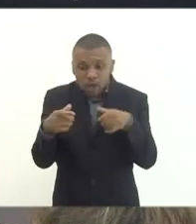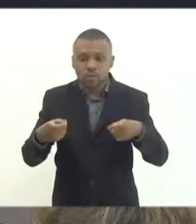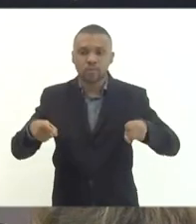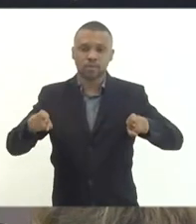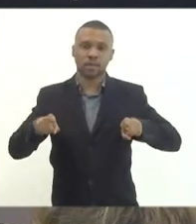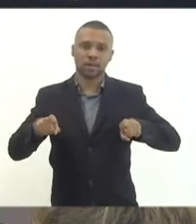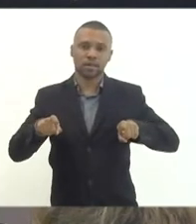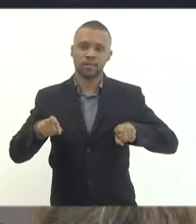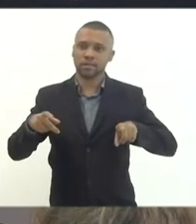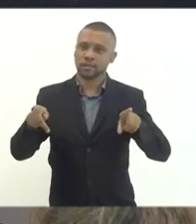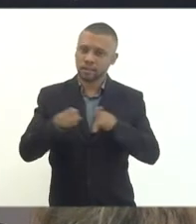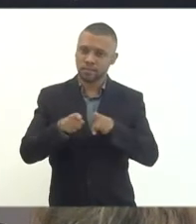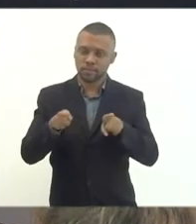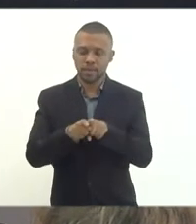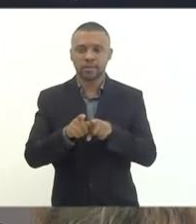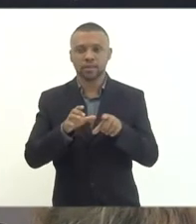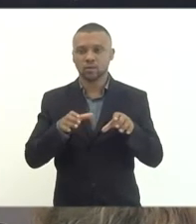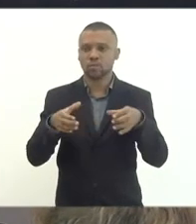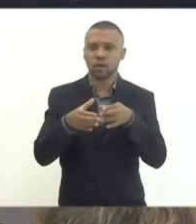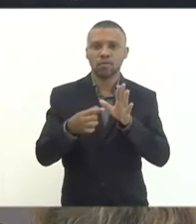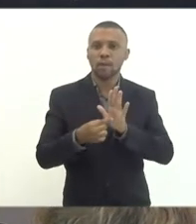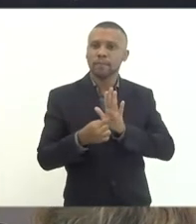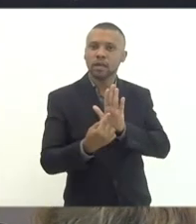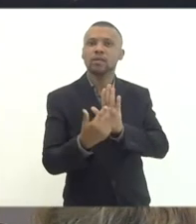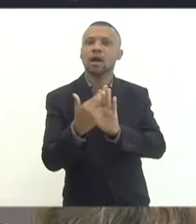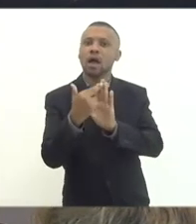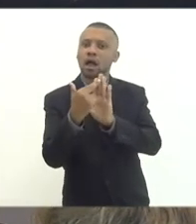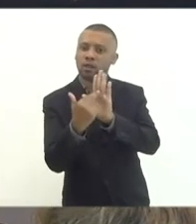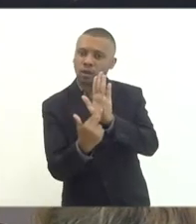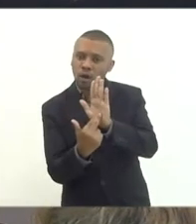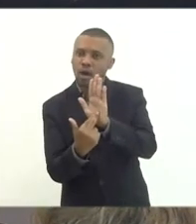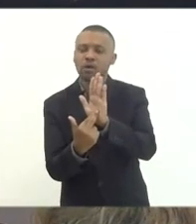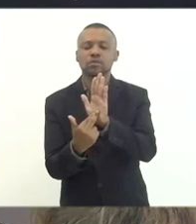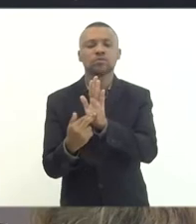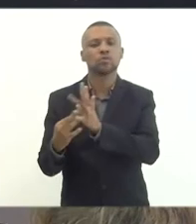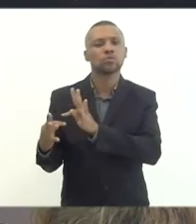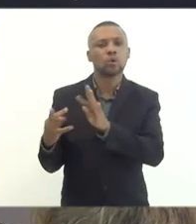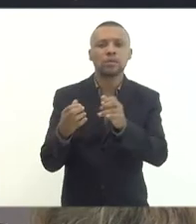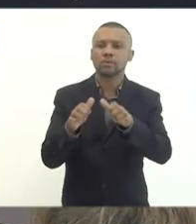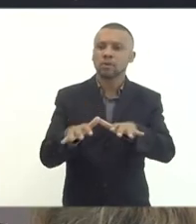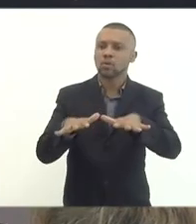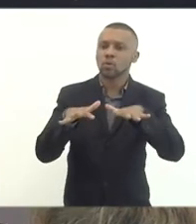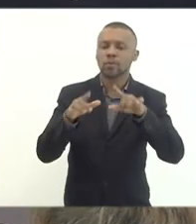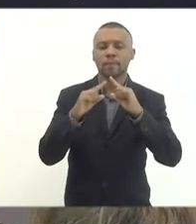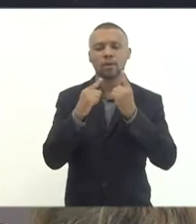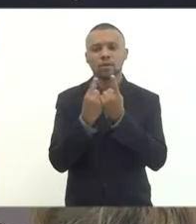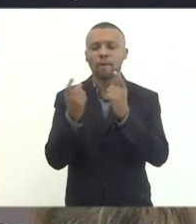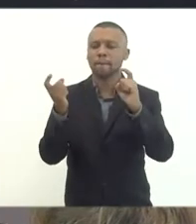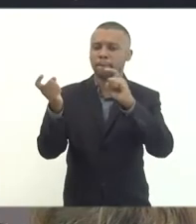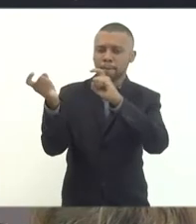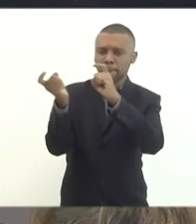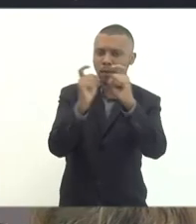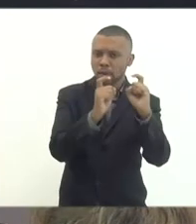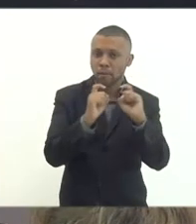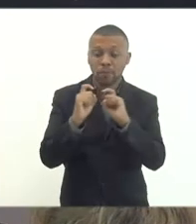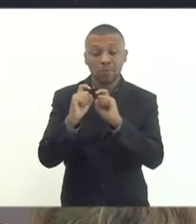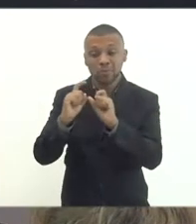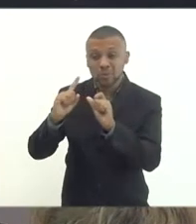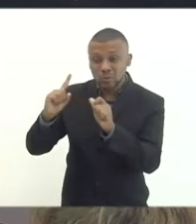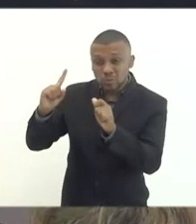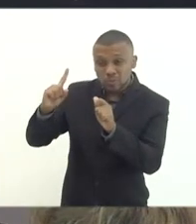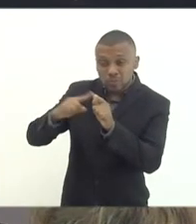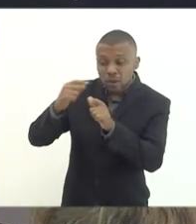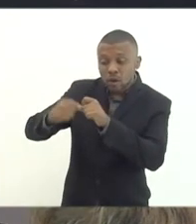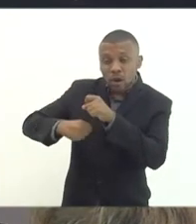também desta comissão estarei apresentando relatórios de todas as minhas audiência de todas as minhas reuniões que realiza o desde o meu primeiro